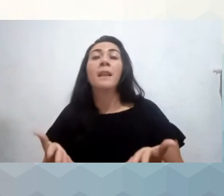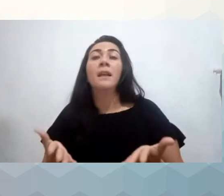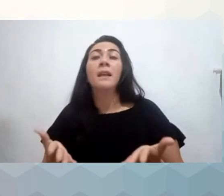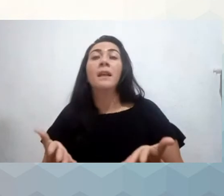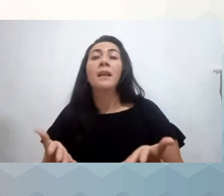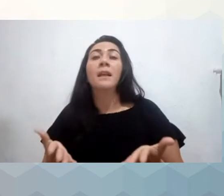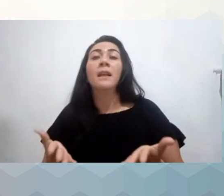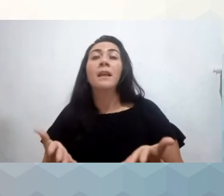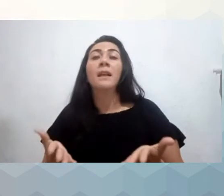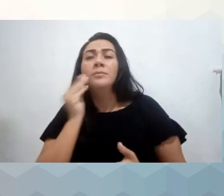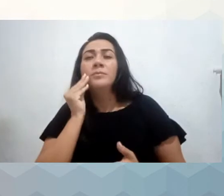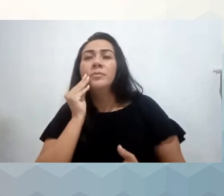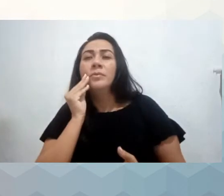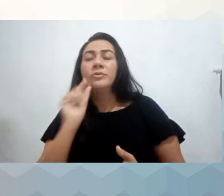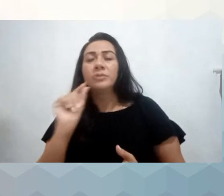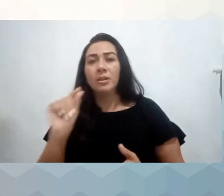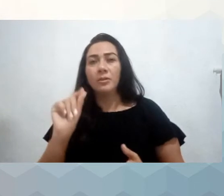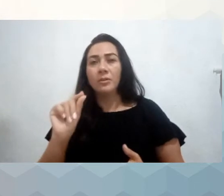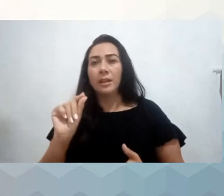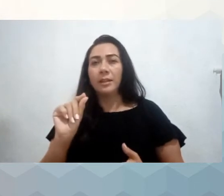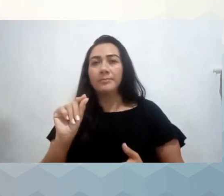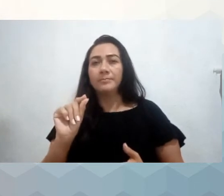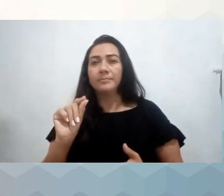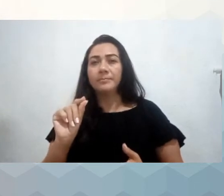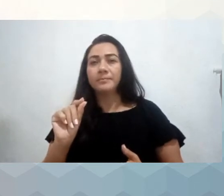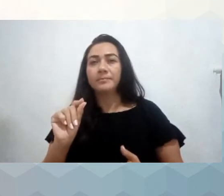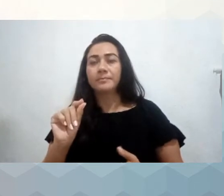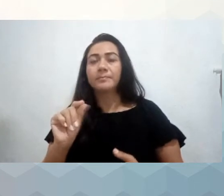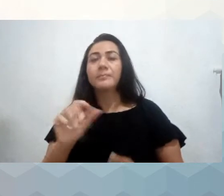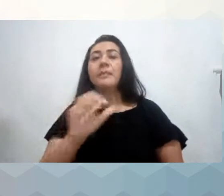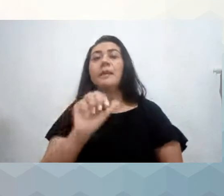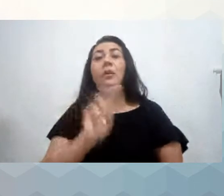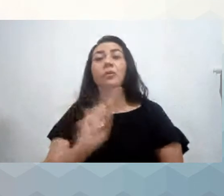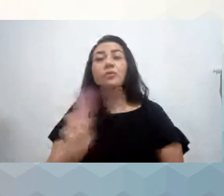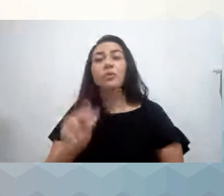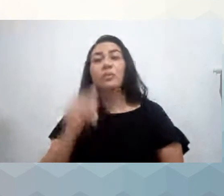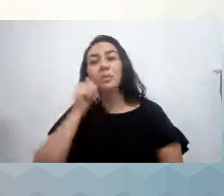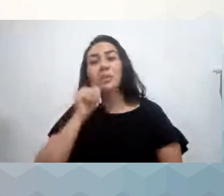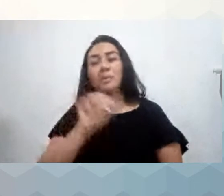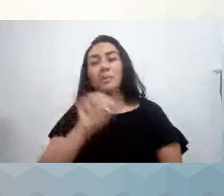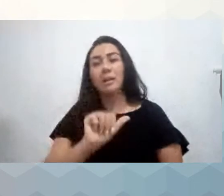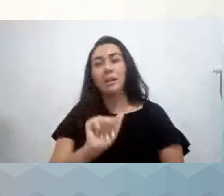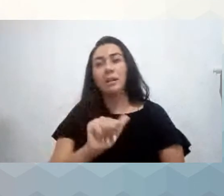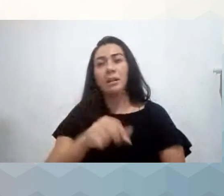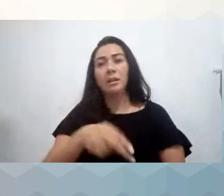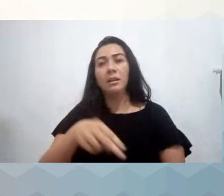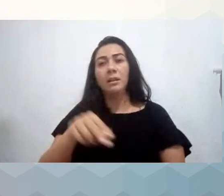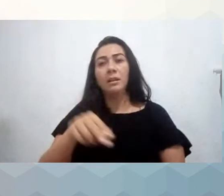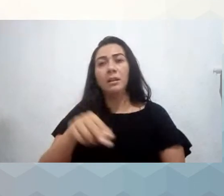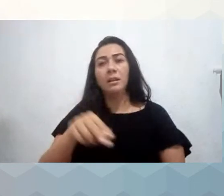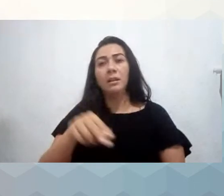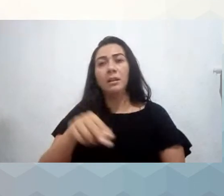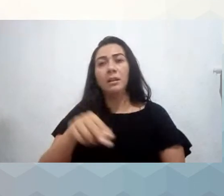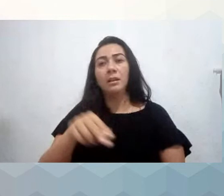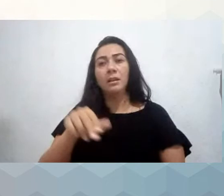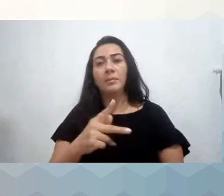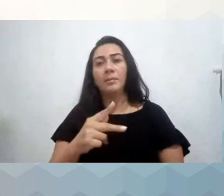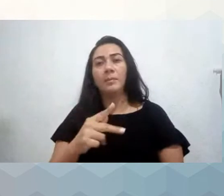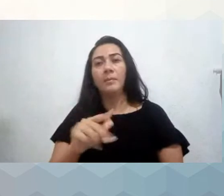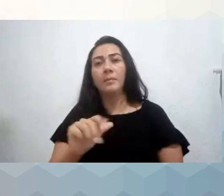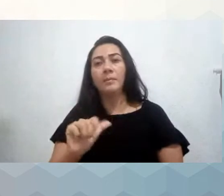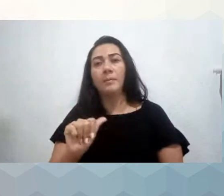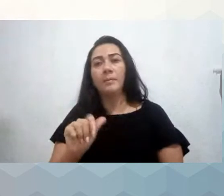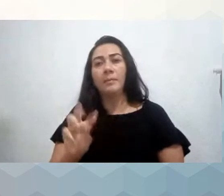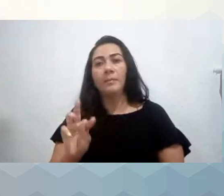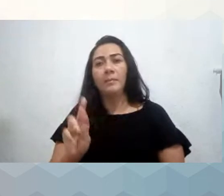sendo dedicado à nossa querida Ana Patrícia Negreiros, que lamentavelmente ela não conseguiu